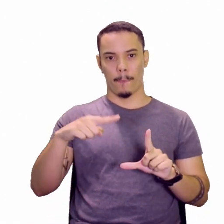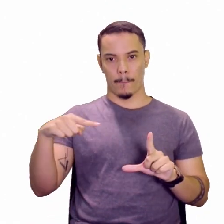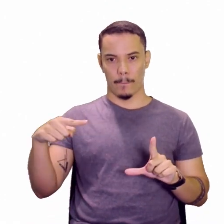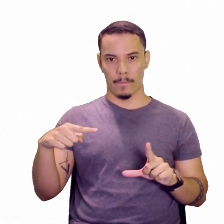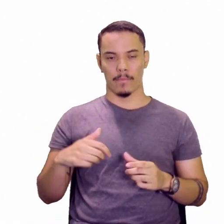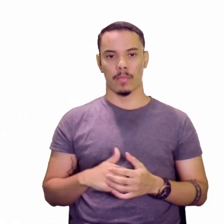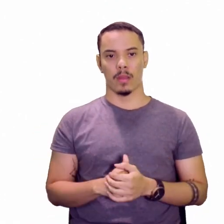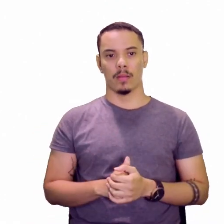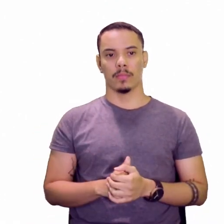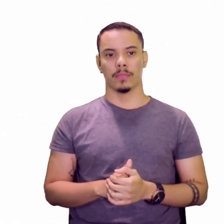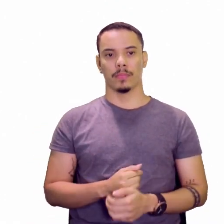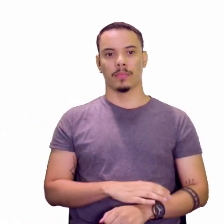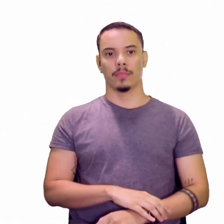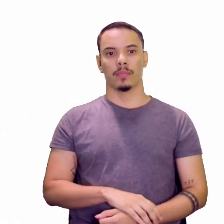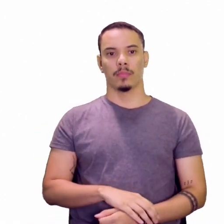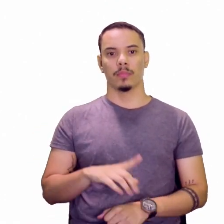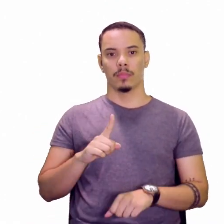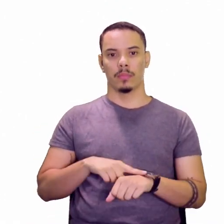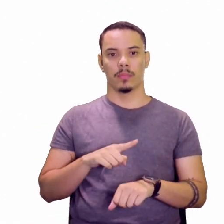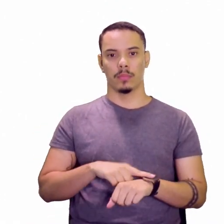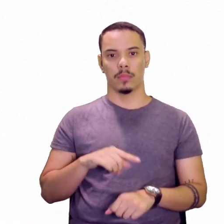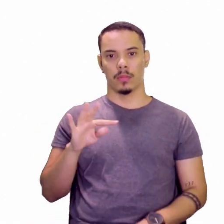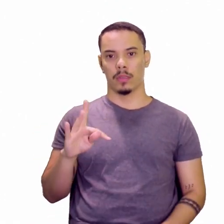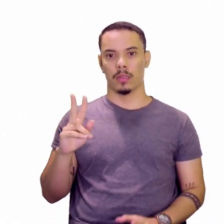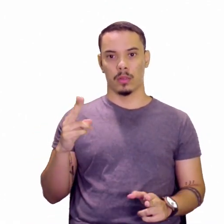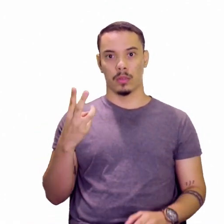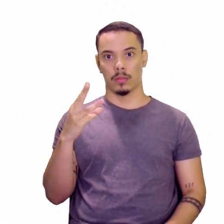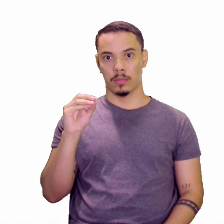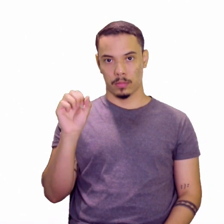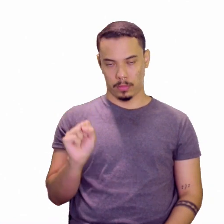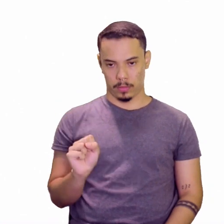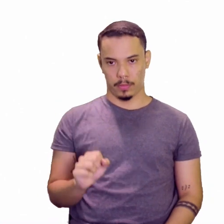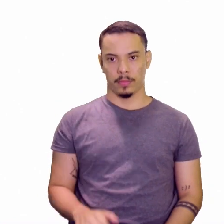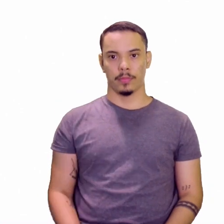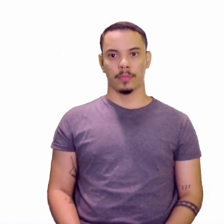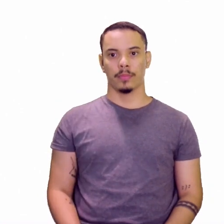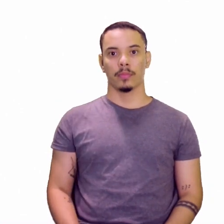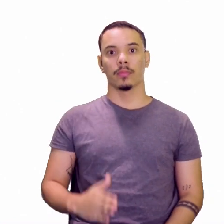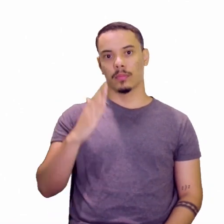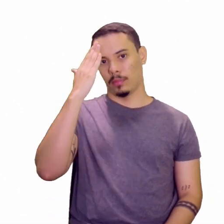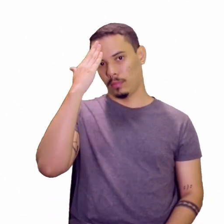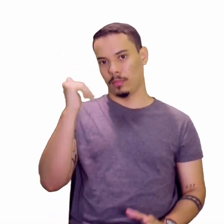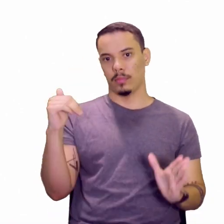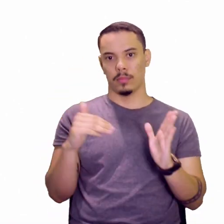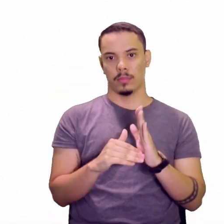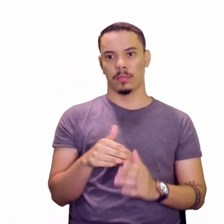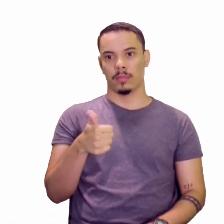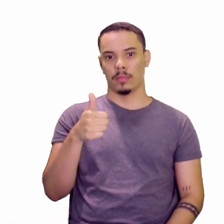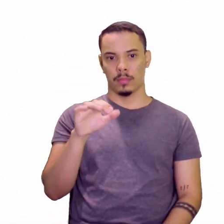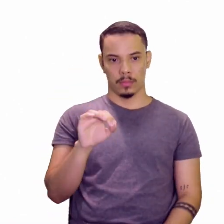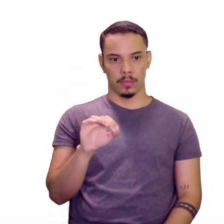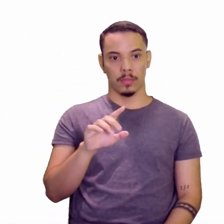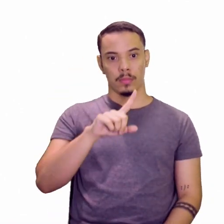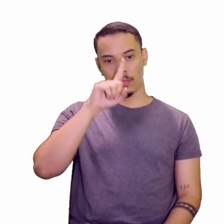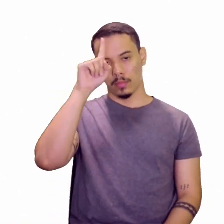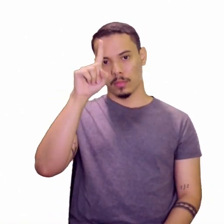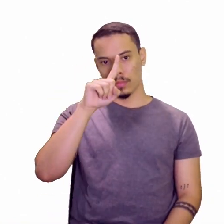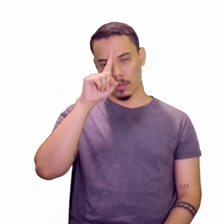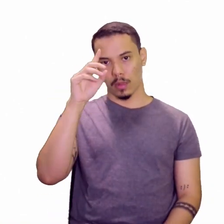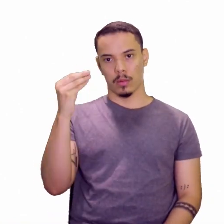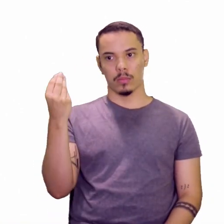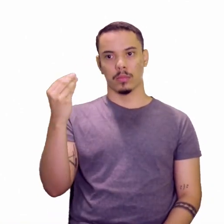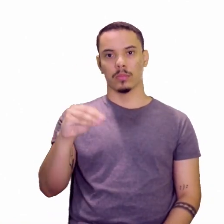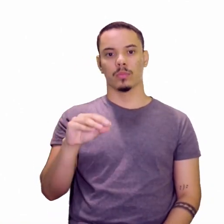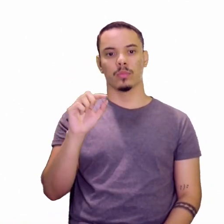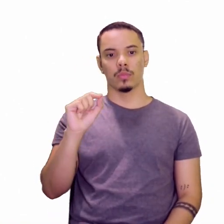Então, a distância no instante de t igual a 30 segundos em metros será... Bom, eu sei que até 10 aqui... A ideia é montar ela